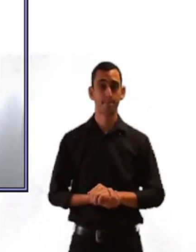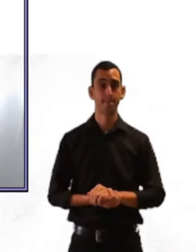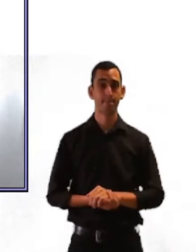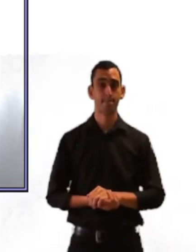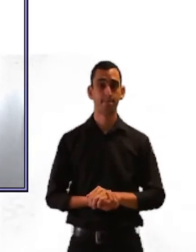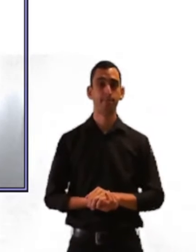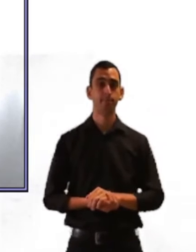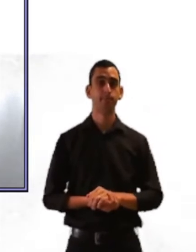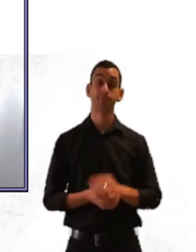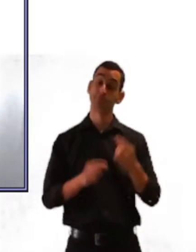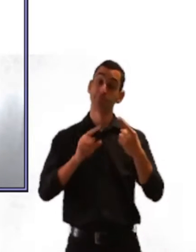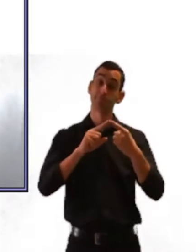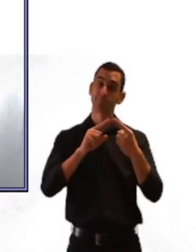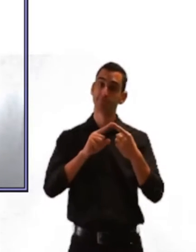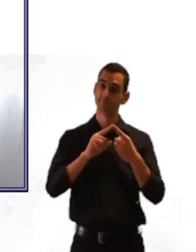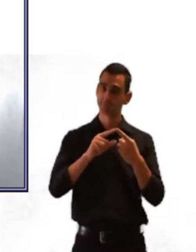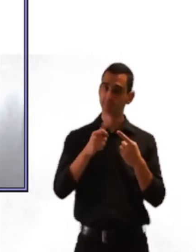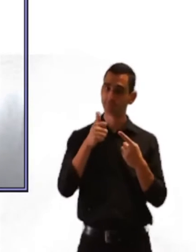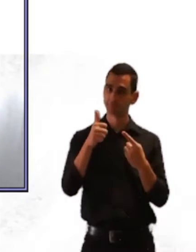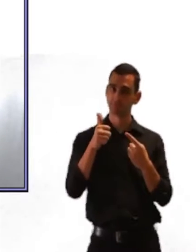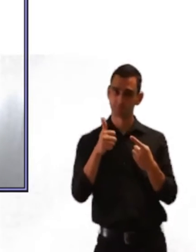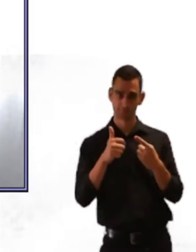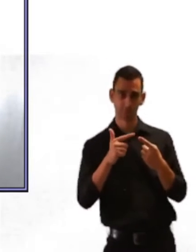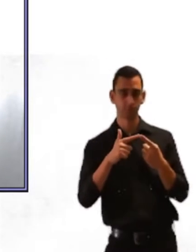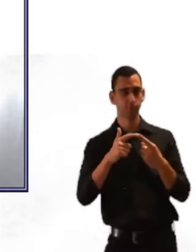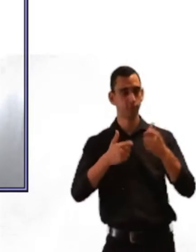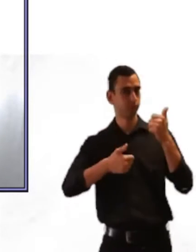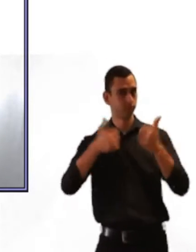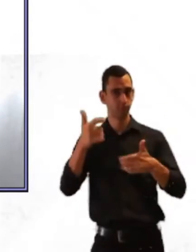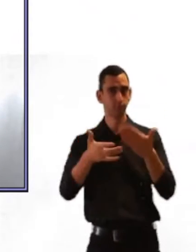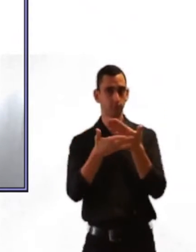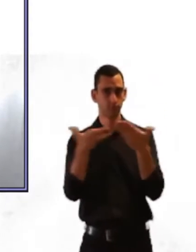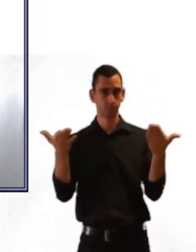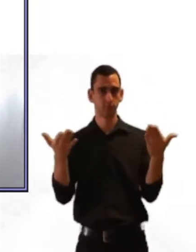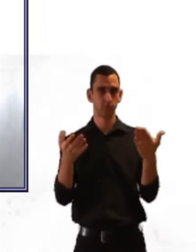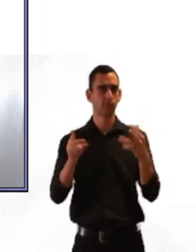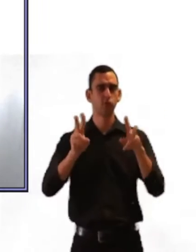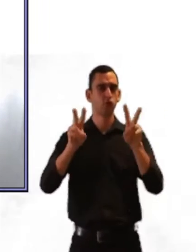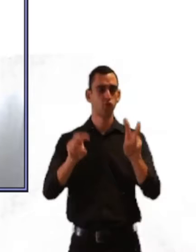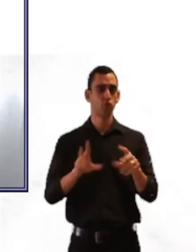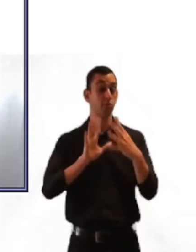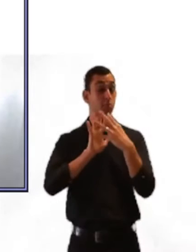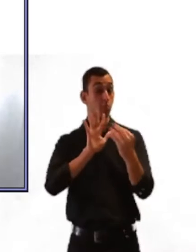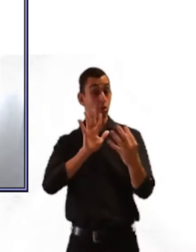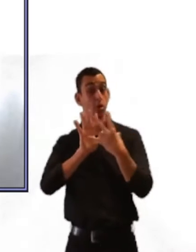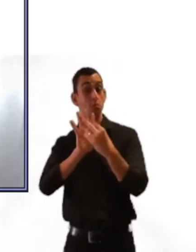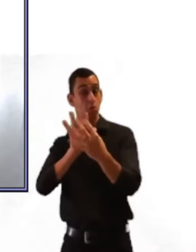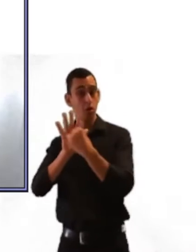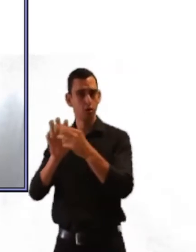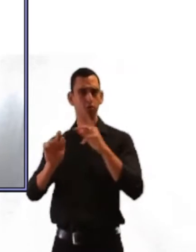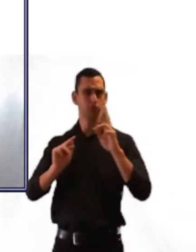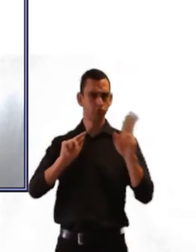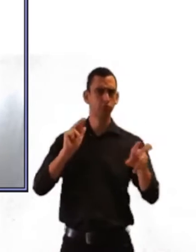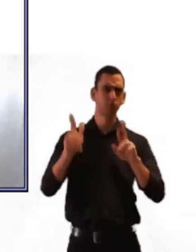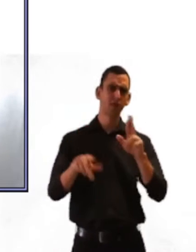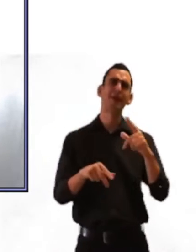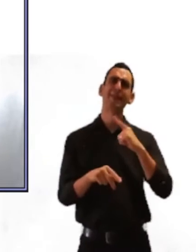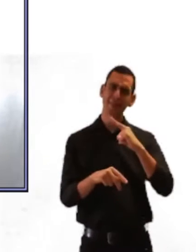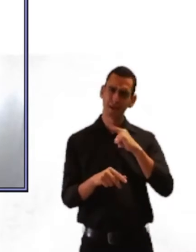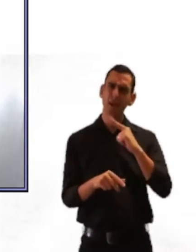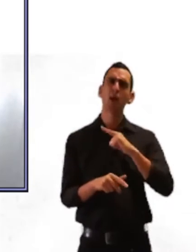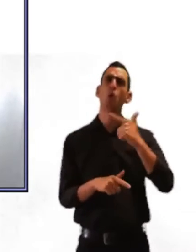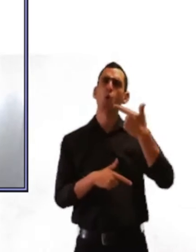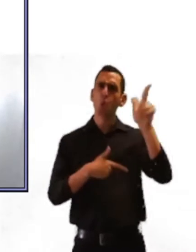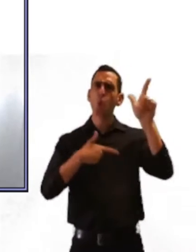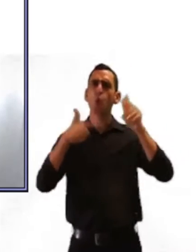Esse é o primeiro ponto, né? É o primeiro ponto que eu trouxe para vocês aqui acerca desses modelos. Como eu disse, existem outros